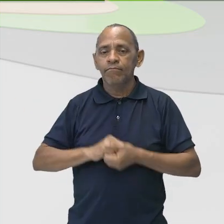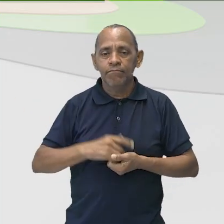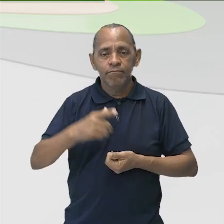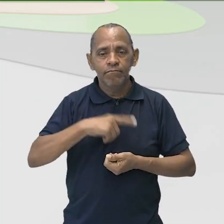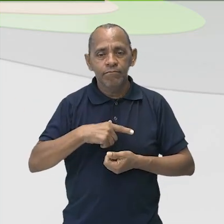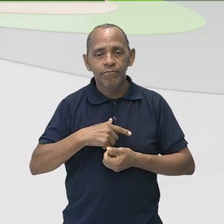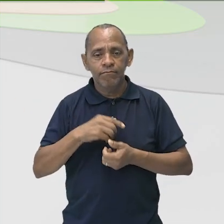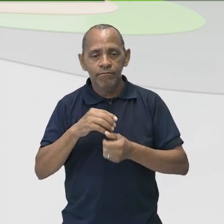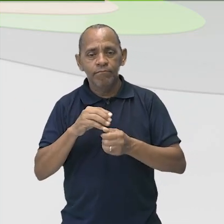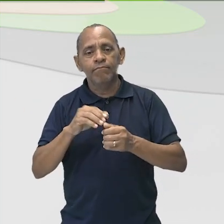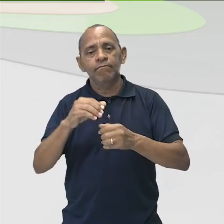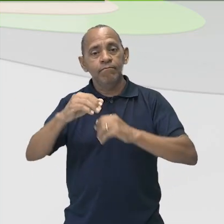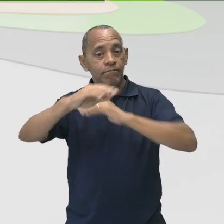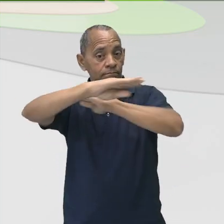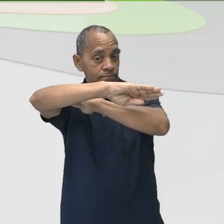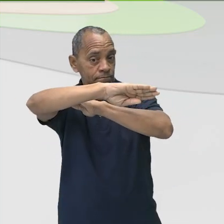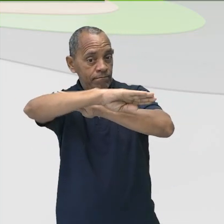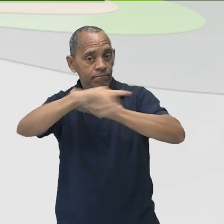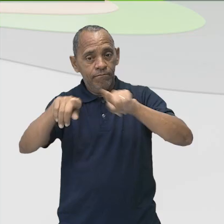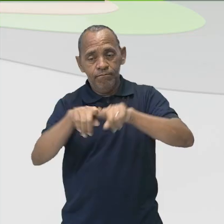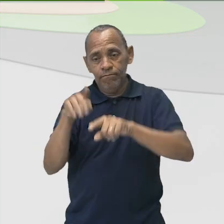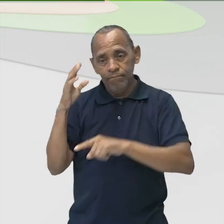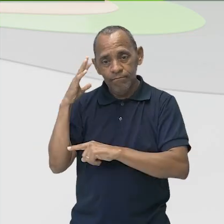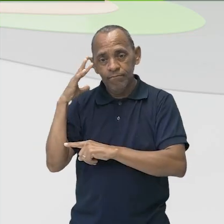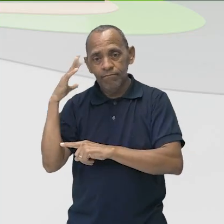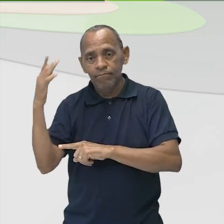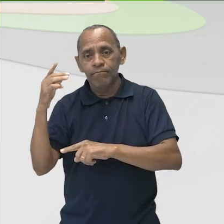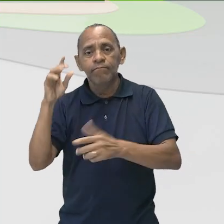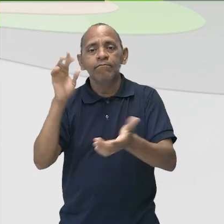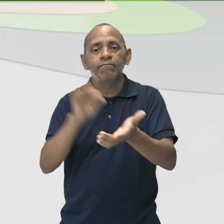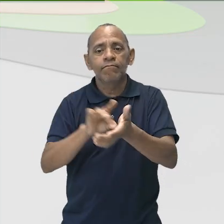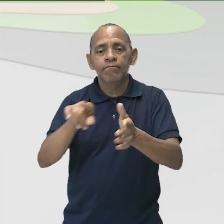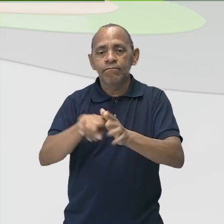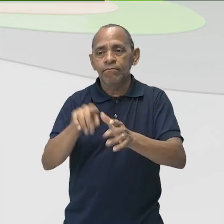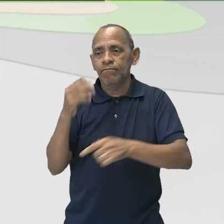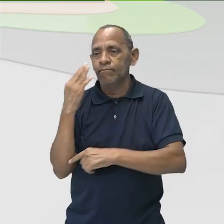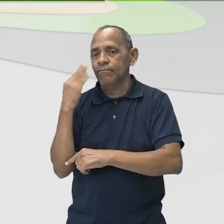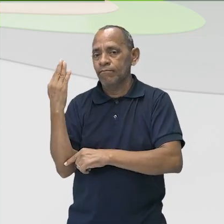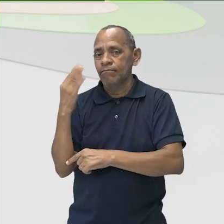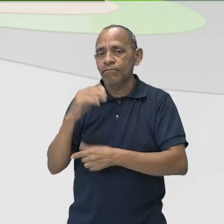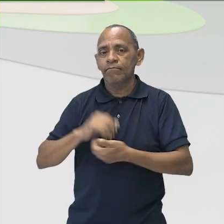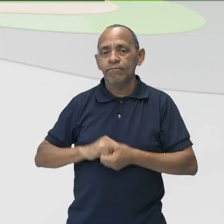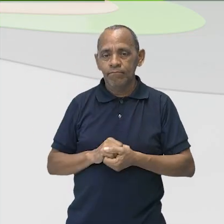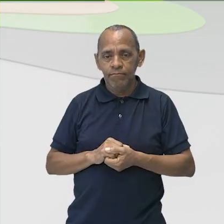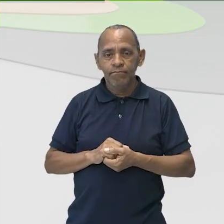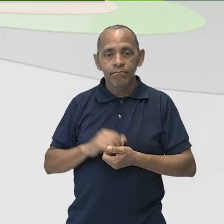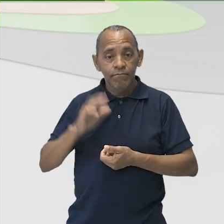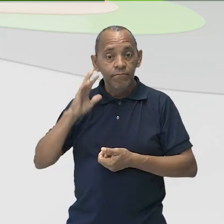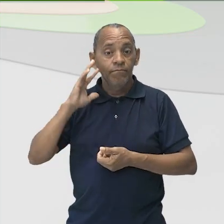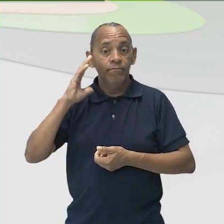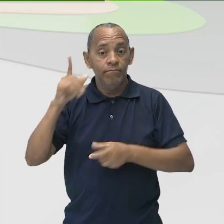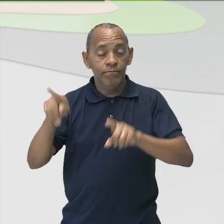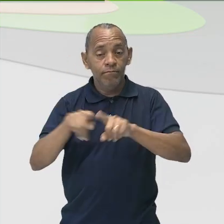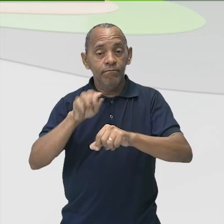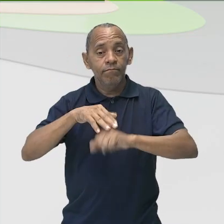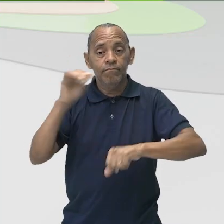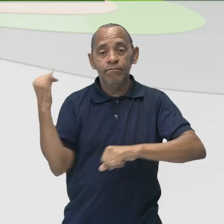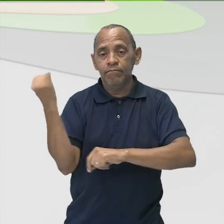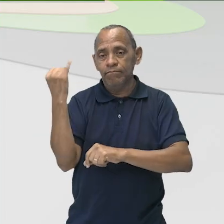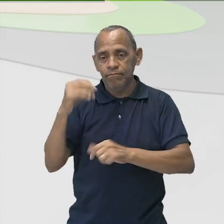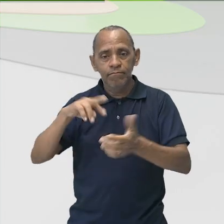esse emparelhamento para que ocorra o crossing over. Então, aqui ocorre um dos eventos mais importantes